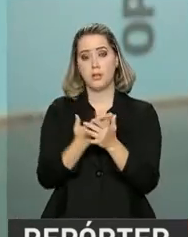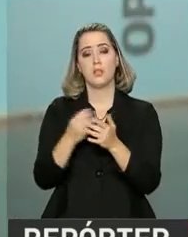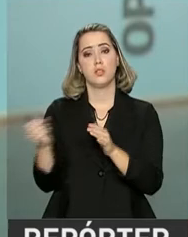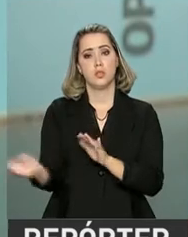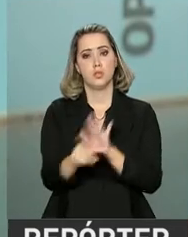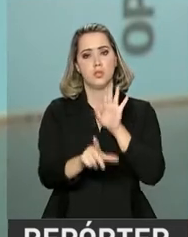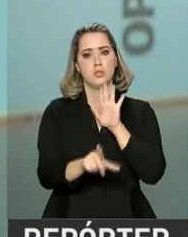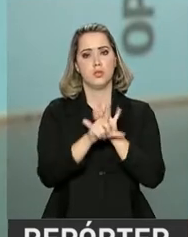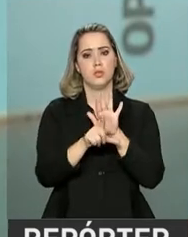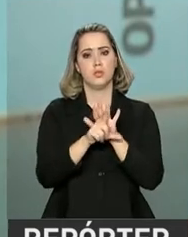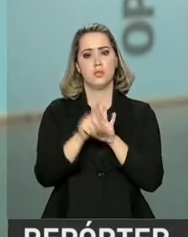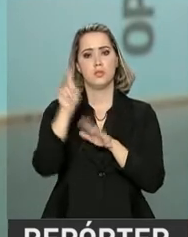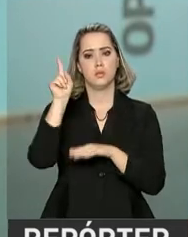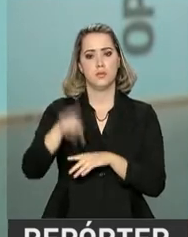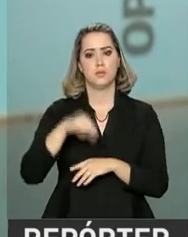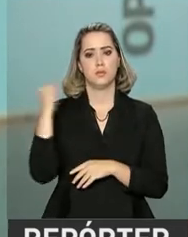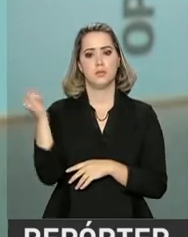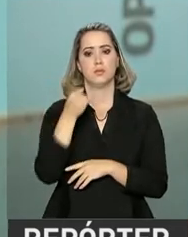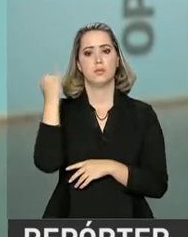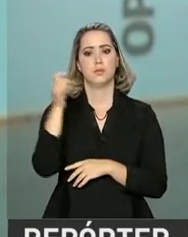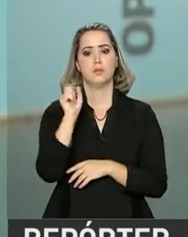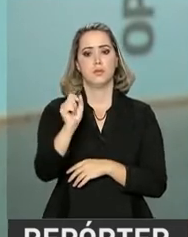Ela é fundamental para